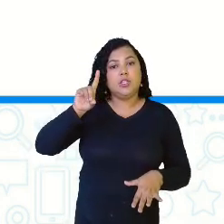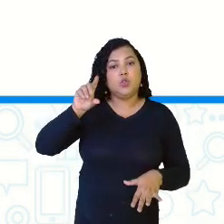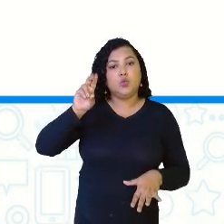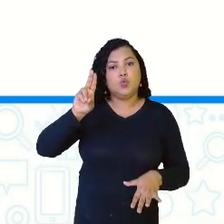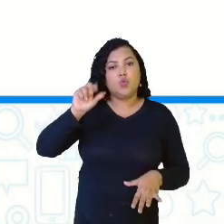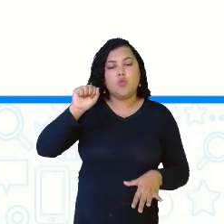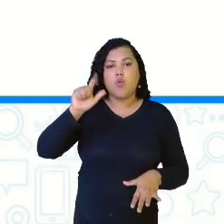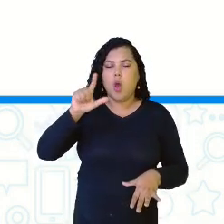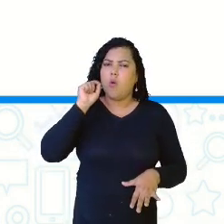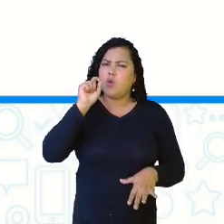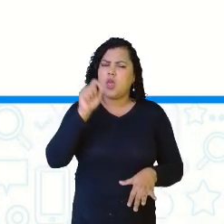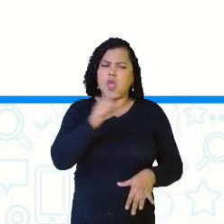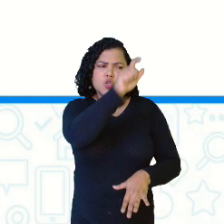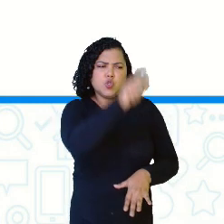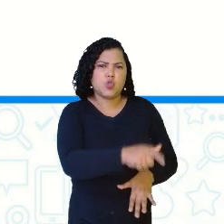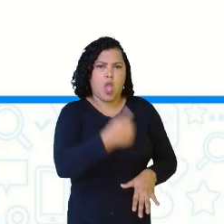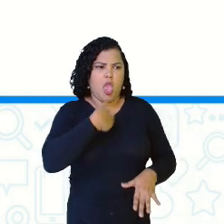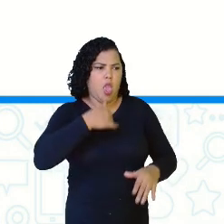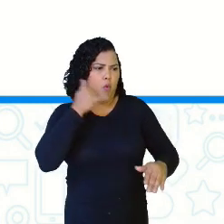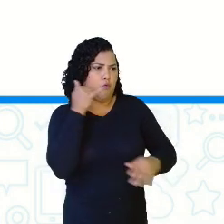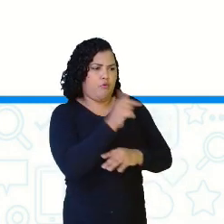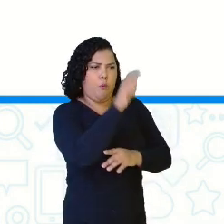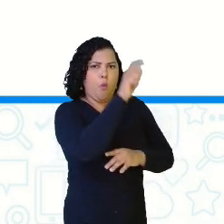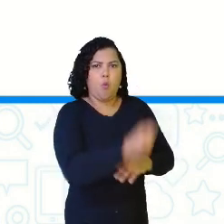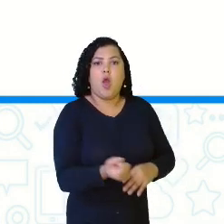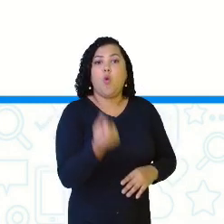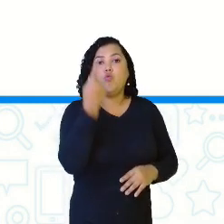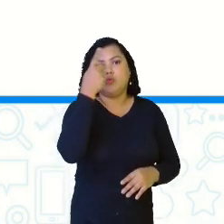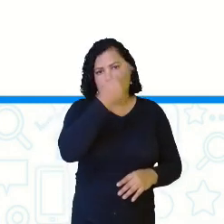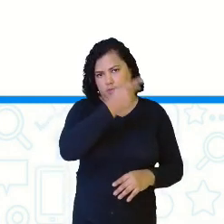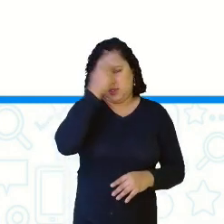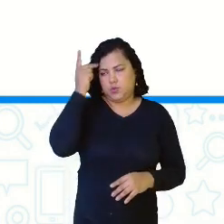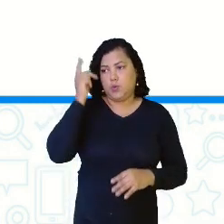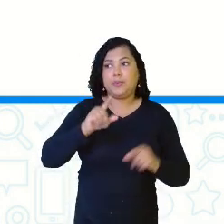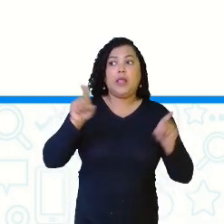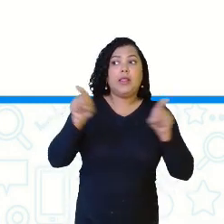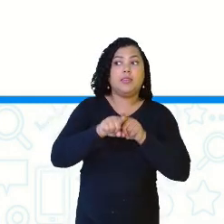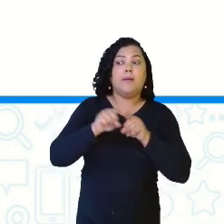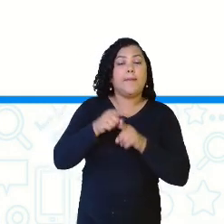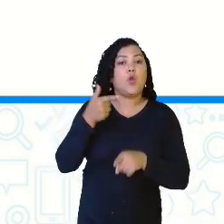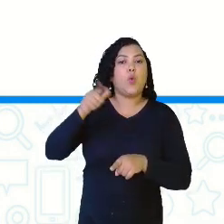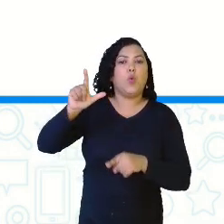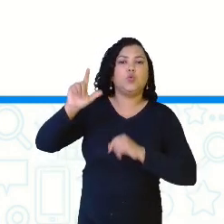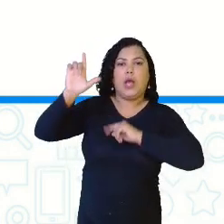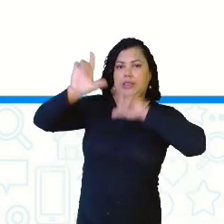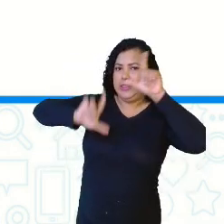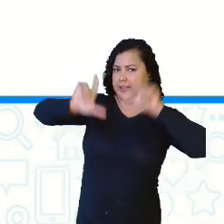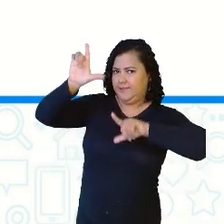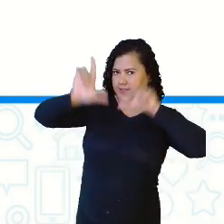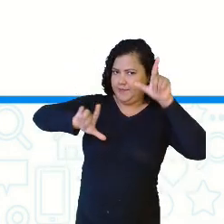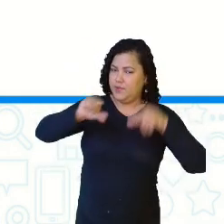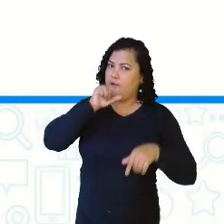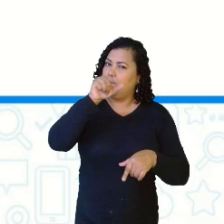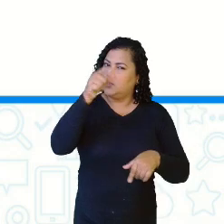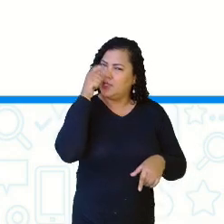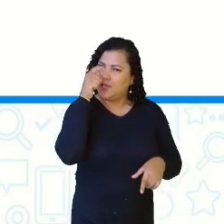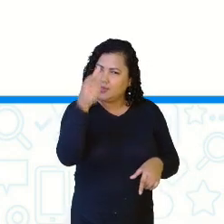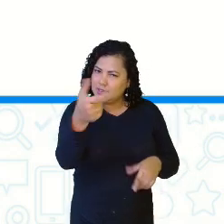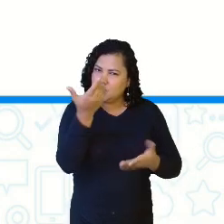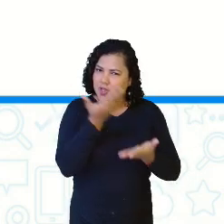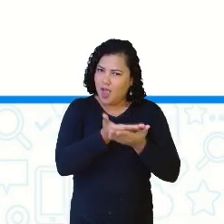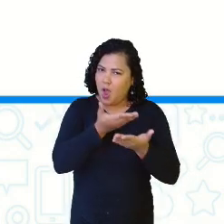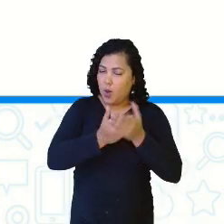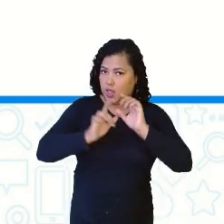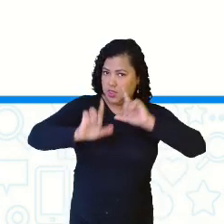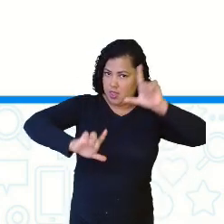de massa, que é o rádio e a televisão. Por exemplo, você que está assistindo a minha aula pelo canal de televisão,